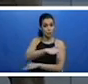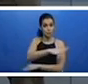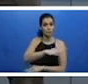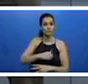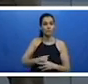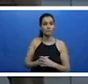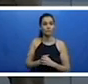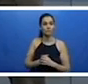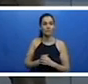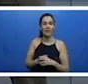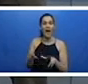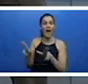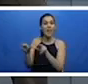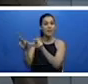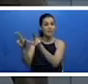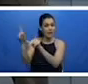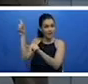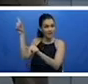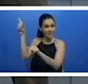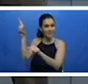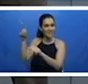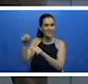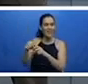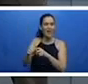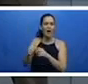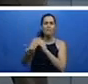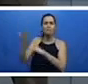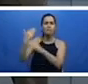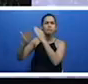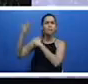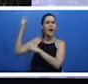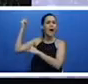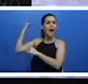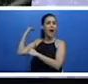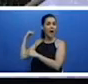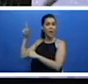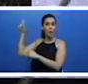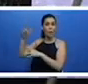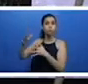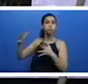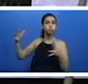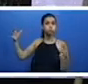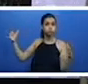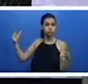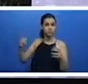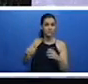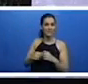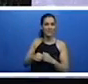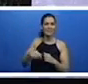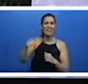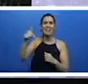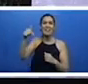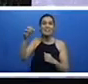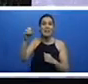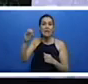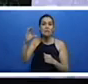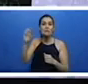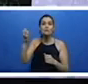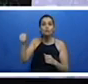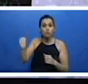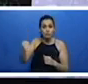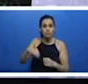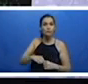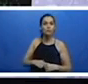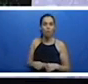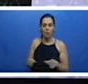Libélulas gigantes são as ancestrais das libélulas atuais. Essa libélula possivelmente era um animal de 70 centímetros de comprimento, de quase